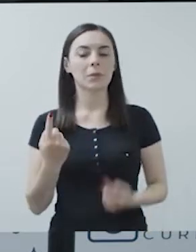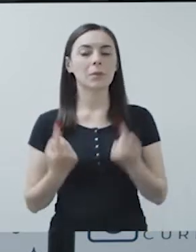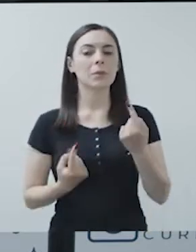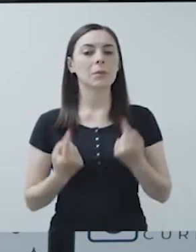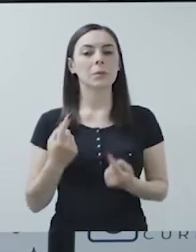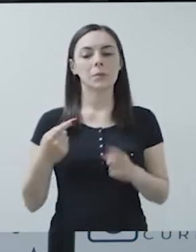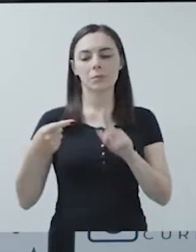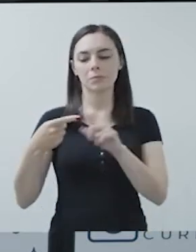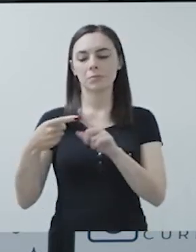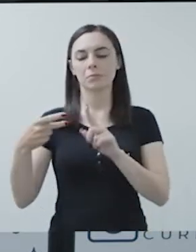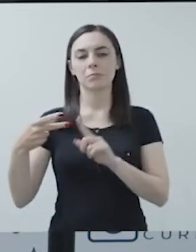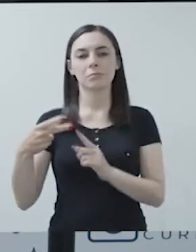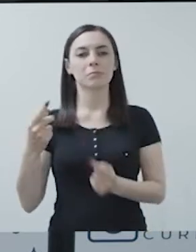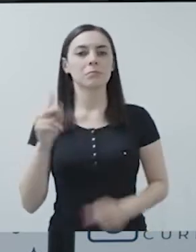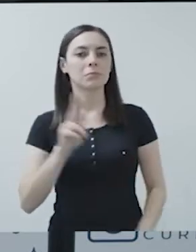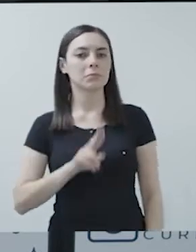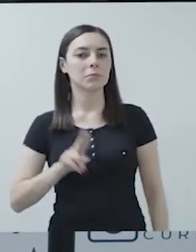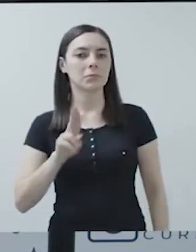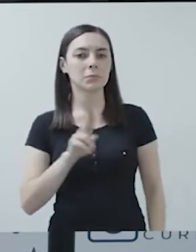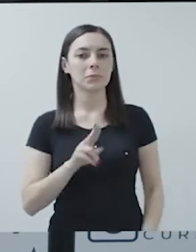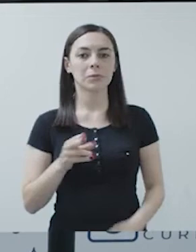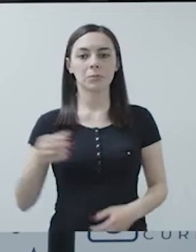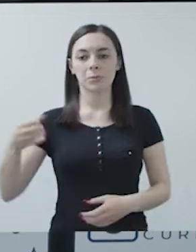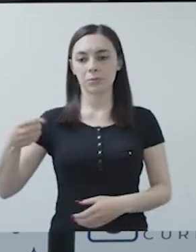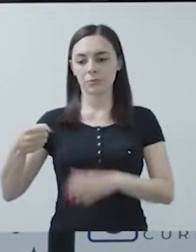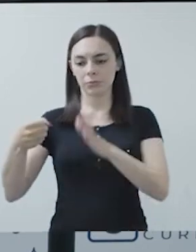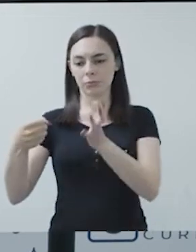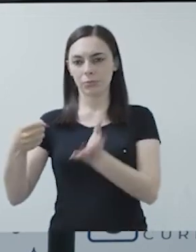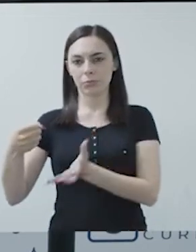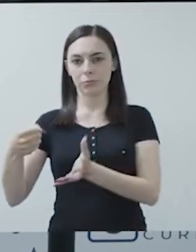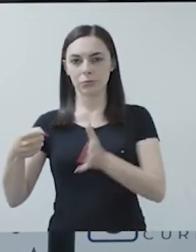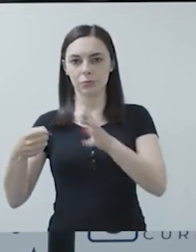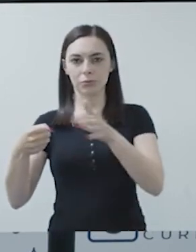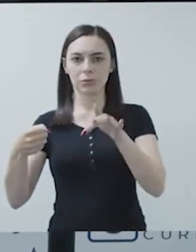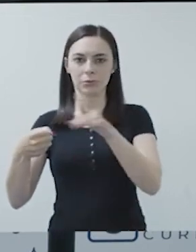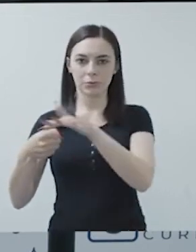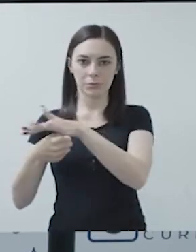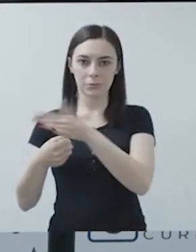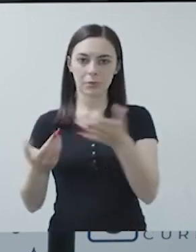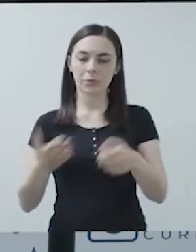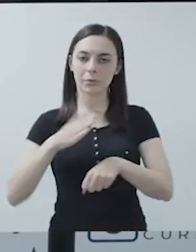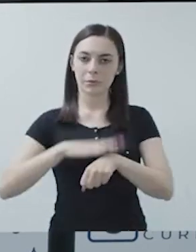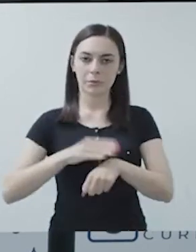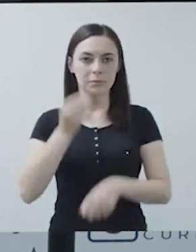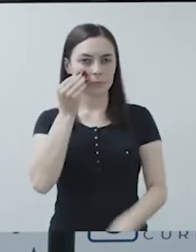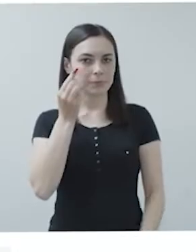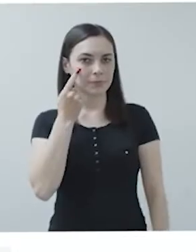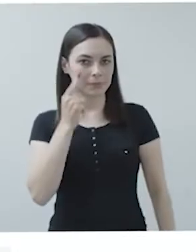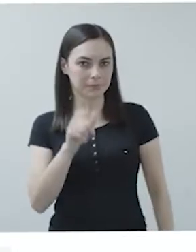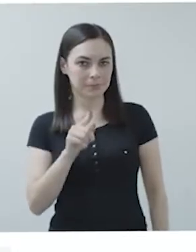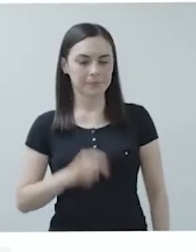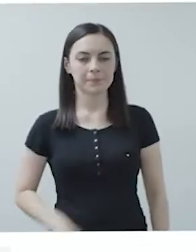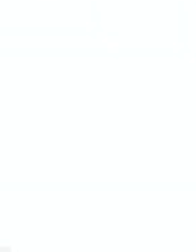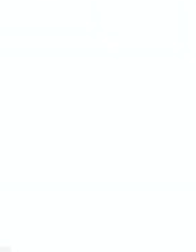desses conjuntos nós vamos usar para encher a nossa jarra de suco? Vou dar mais um tempo para você tentar descobrir.